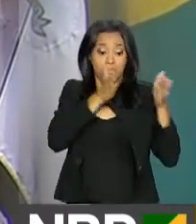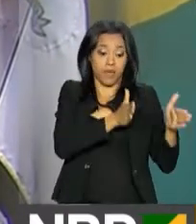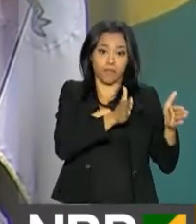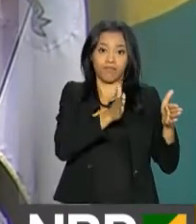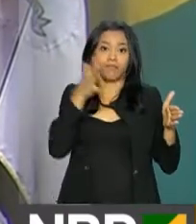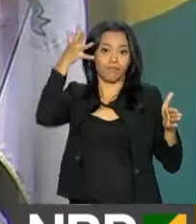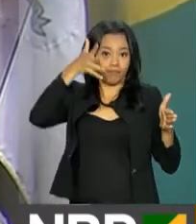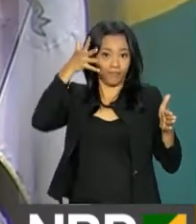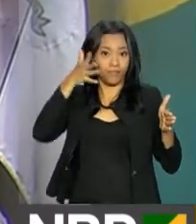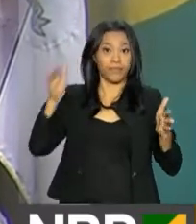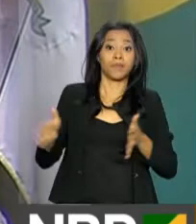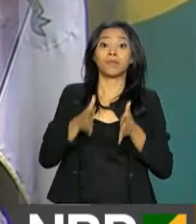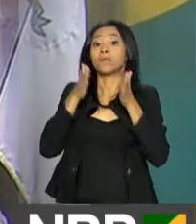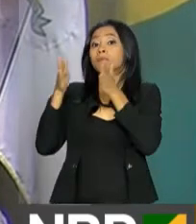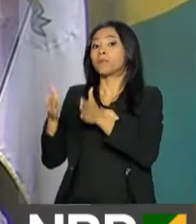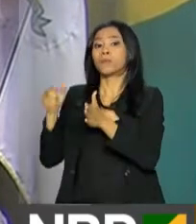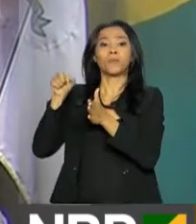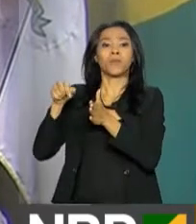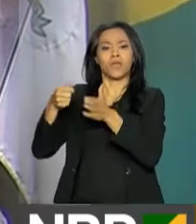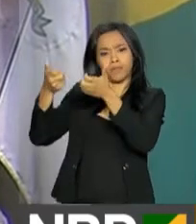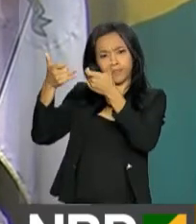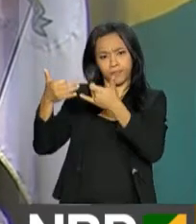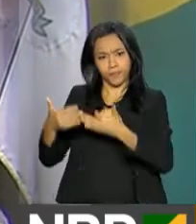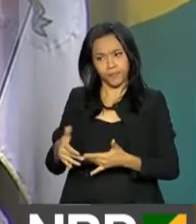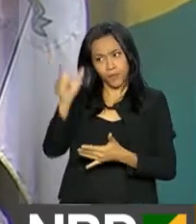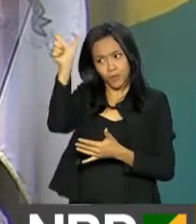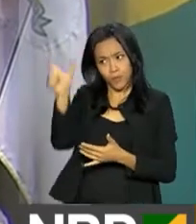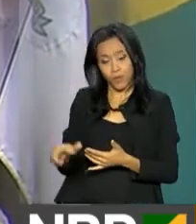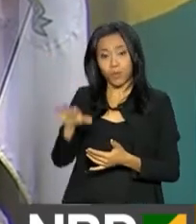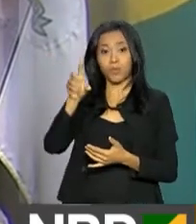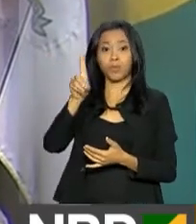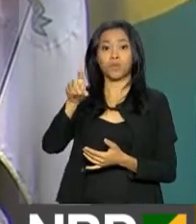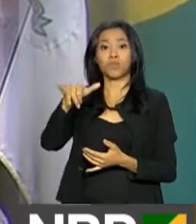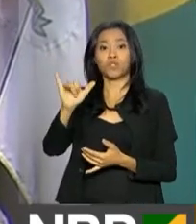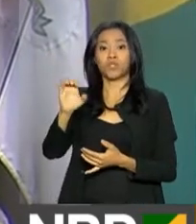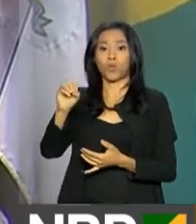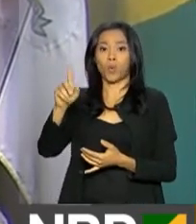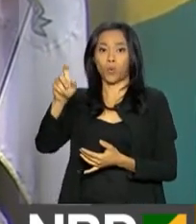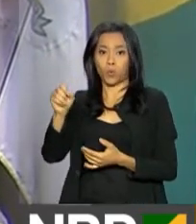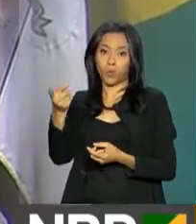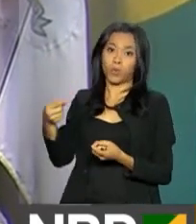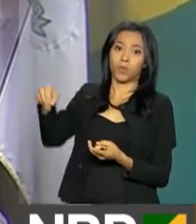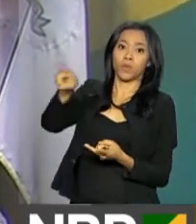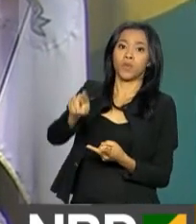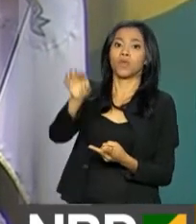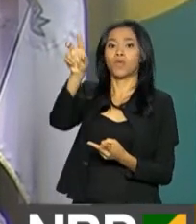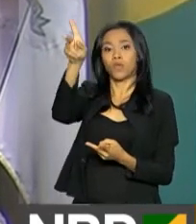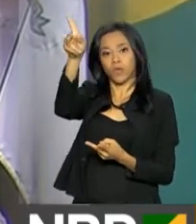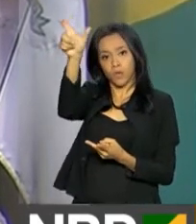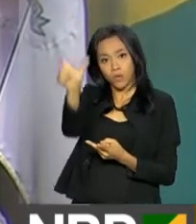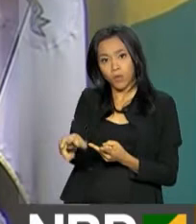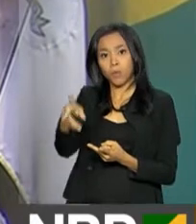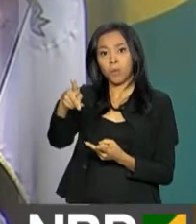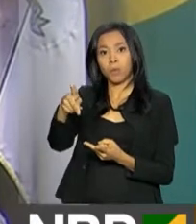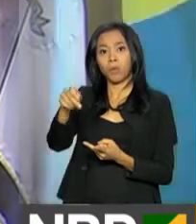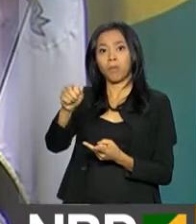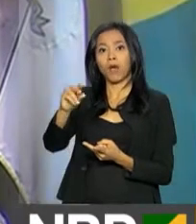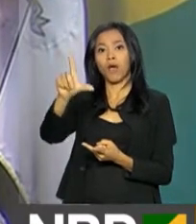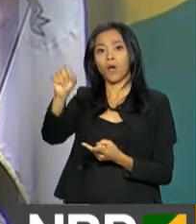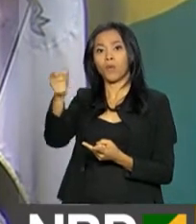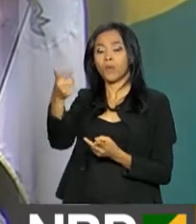quero falar um pouco do jogo e do paulo rabello de castro também seqüenciado pela doutora maria silvia